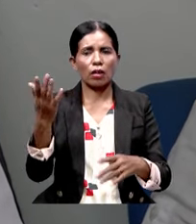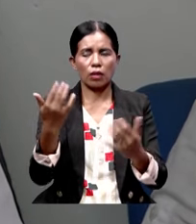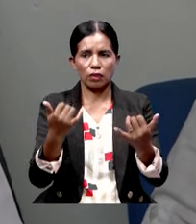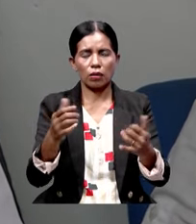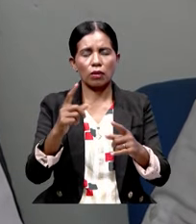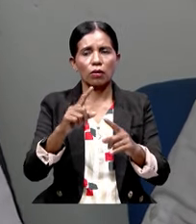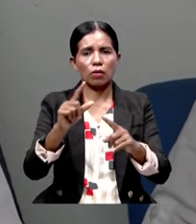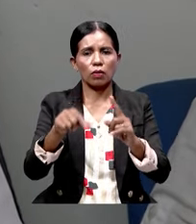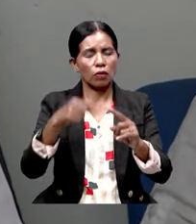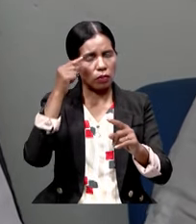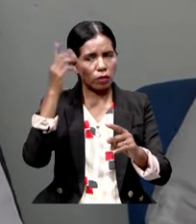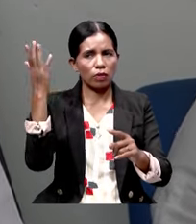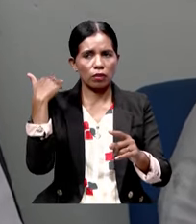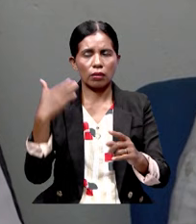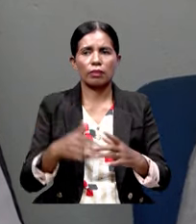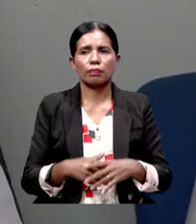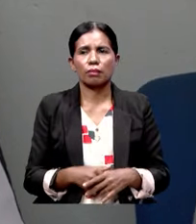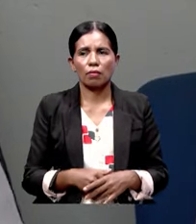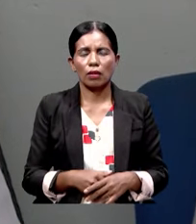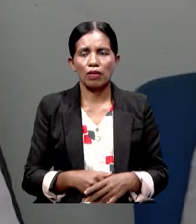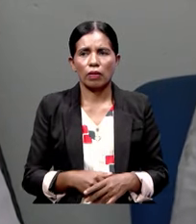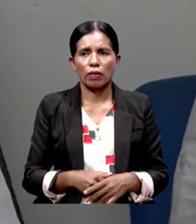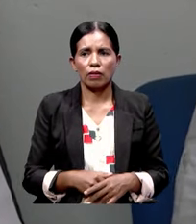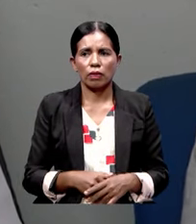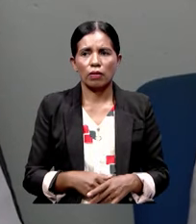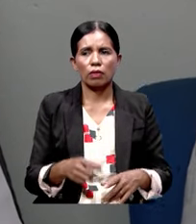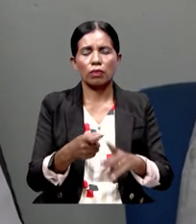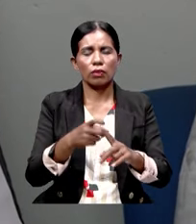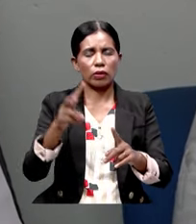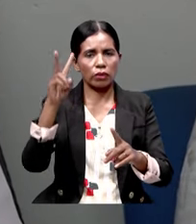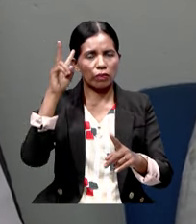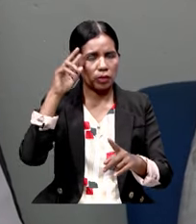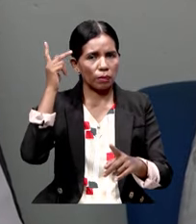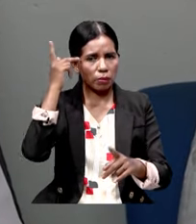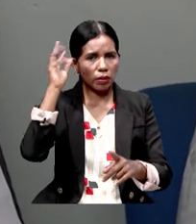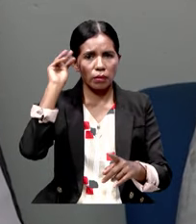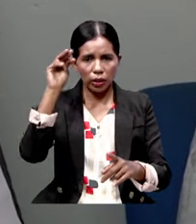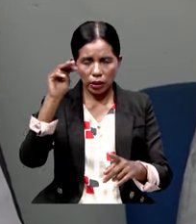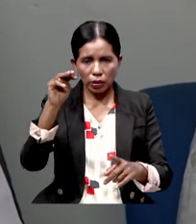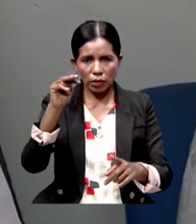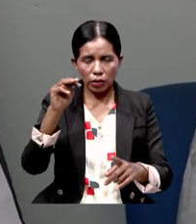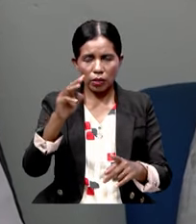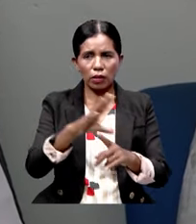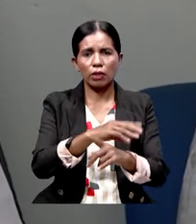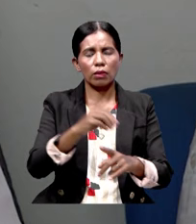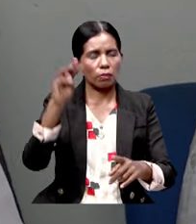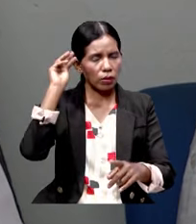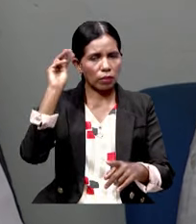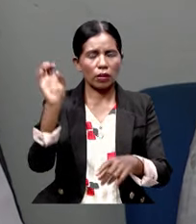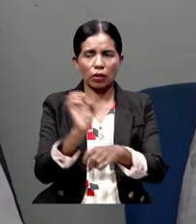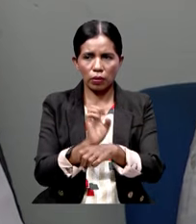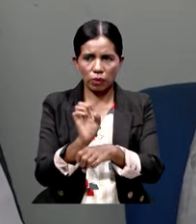é mandato no governo constitucional. Liu-se vice-primeiro-ministro, no ministro coordenador assuntos